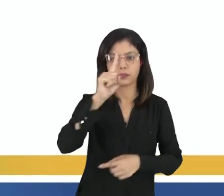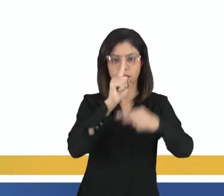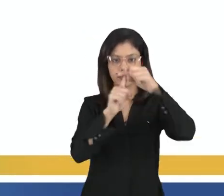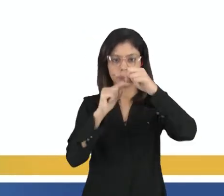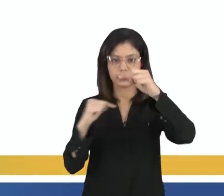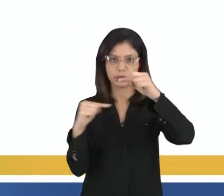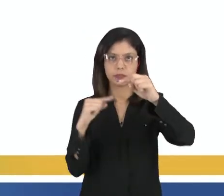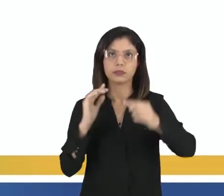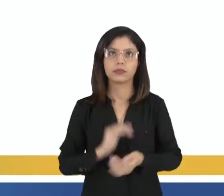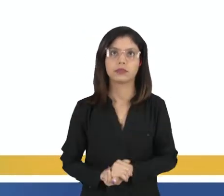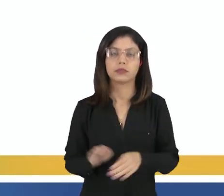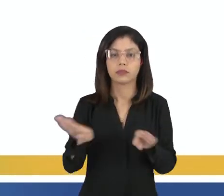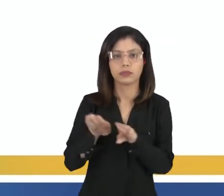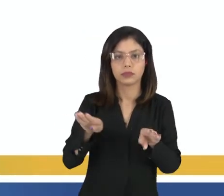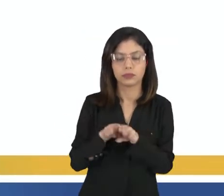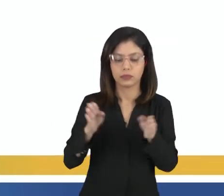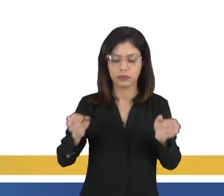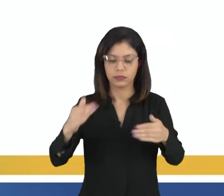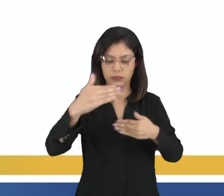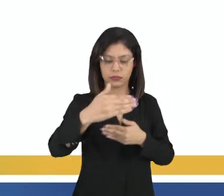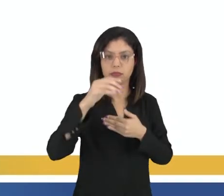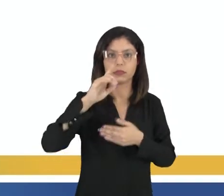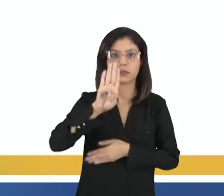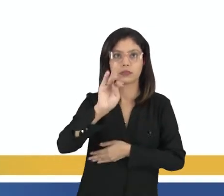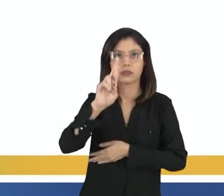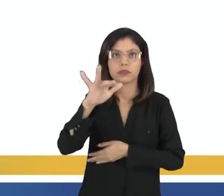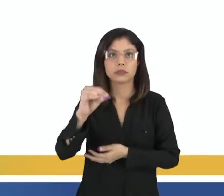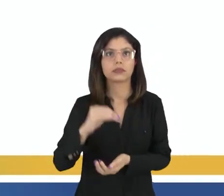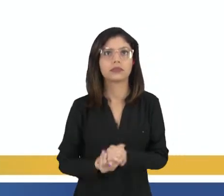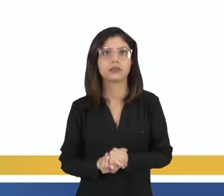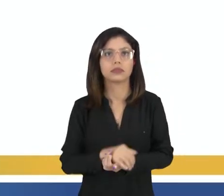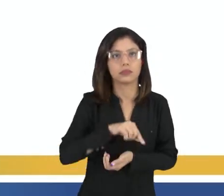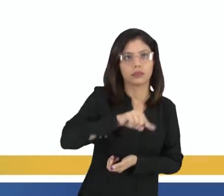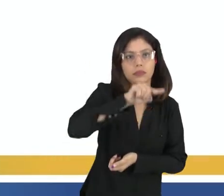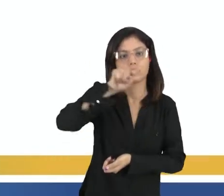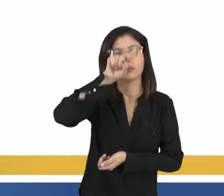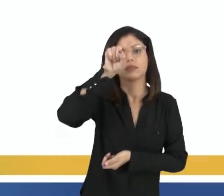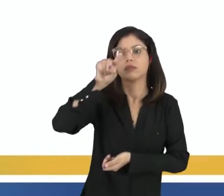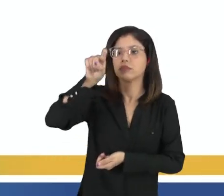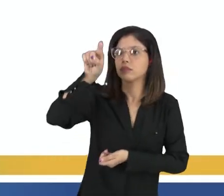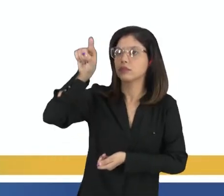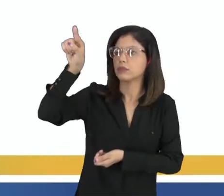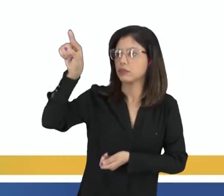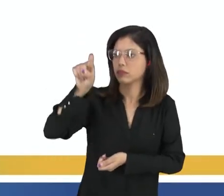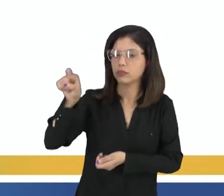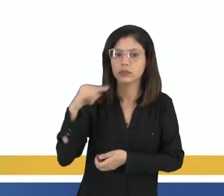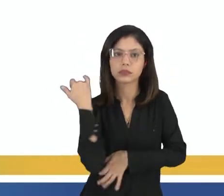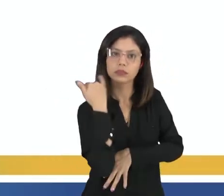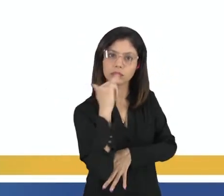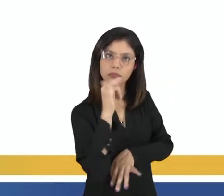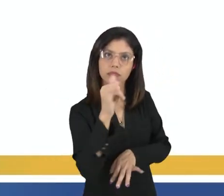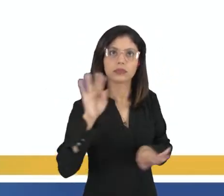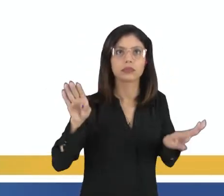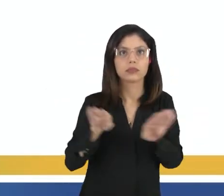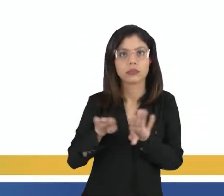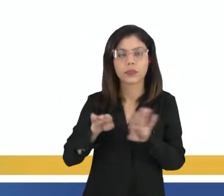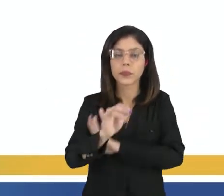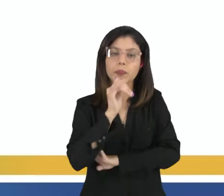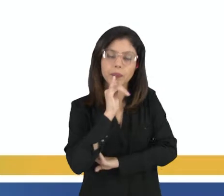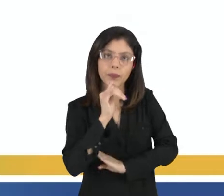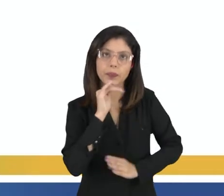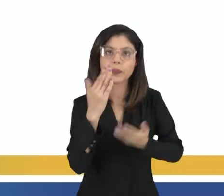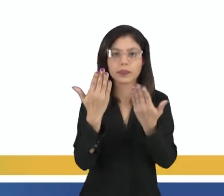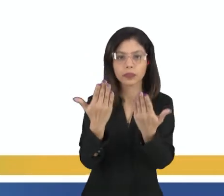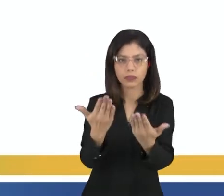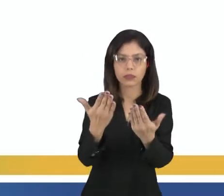pilhas e as baterias. E nós temos a corrente elétrica produzindo a reação química, que aí aqui nós temos o